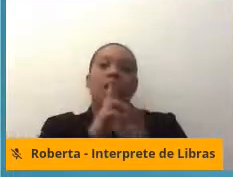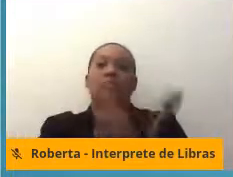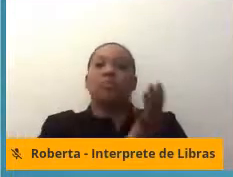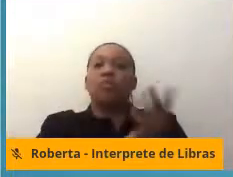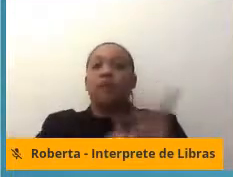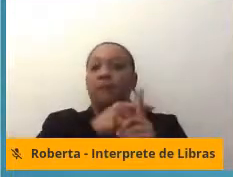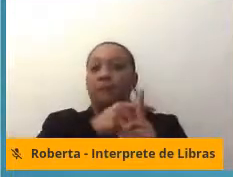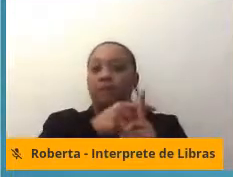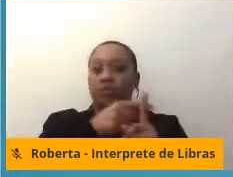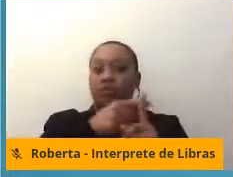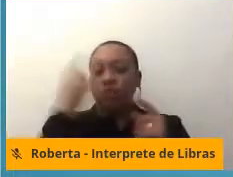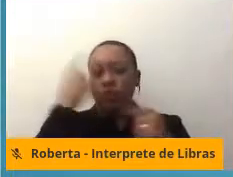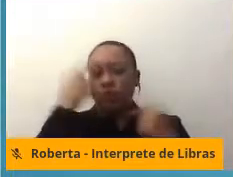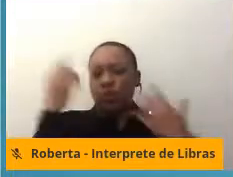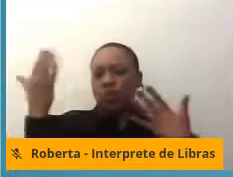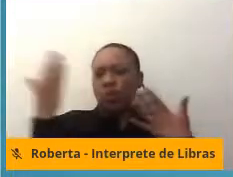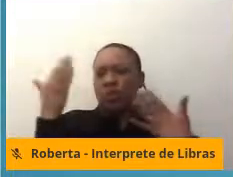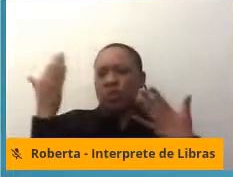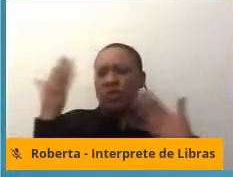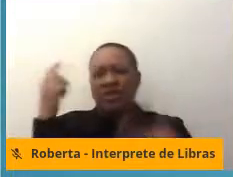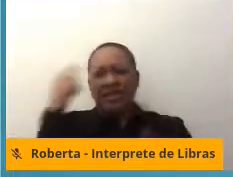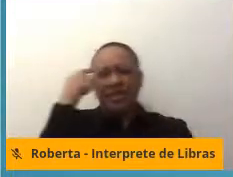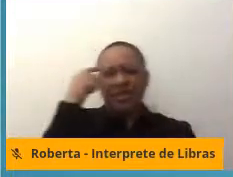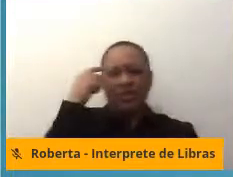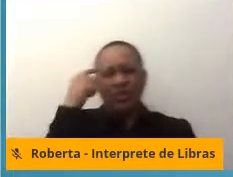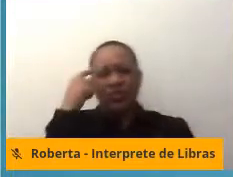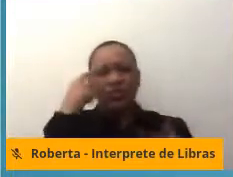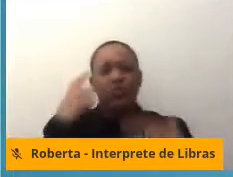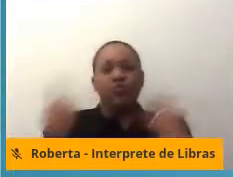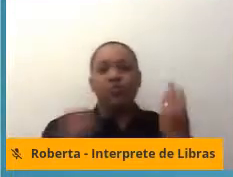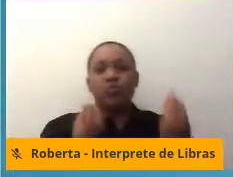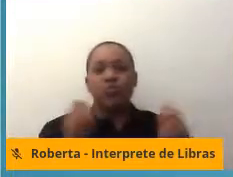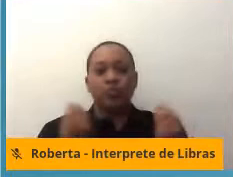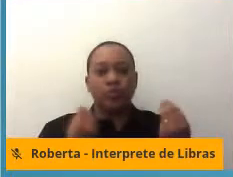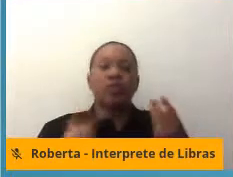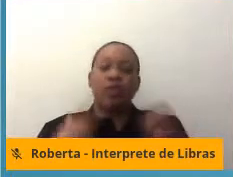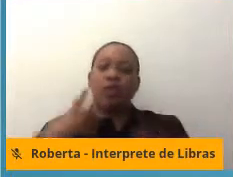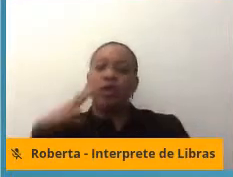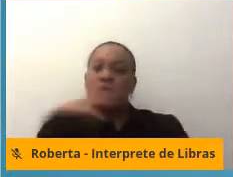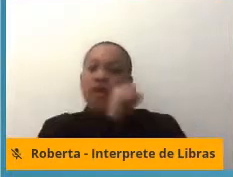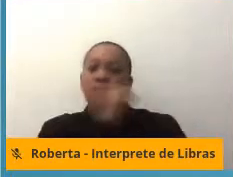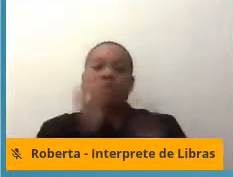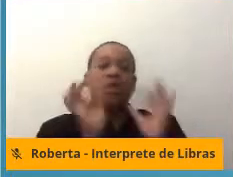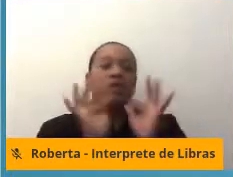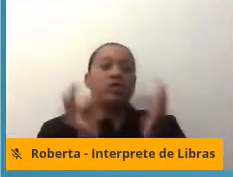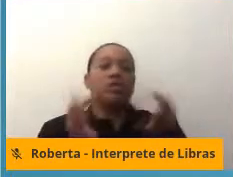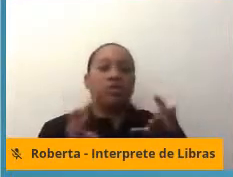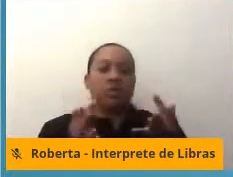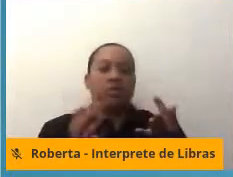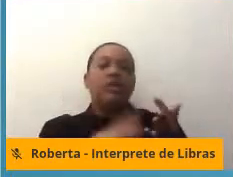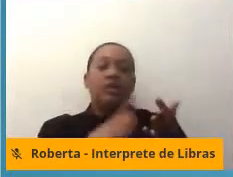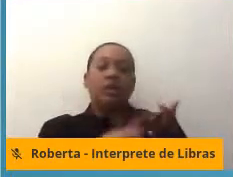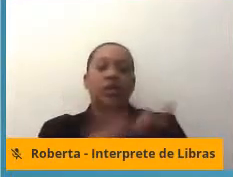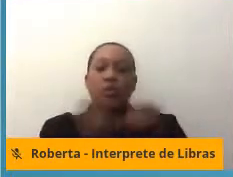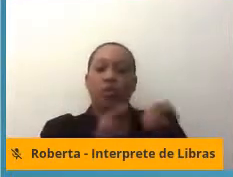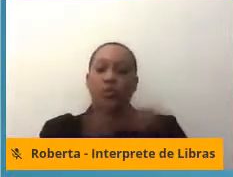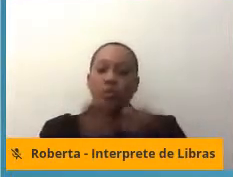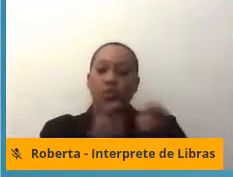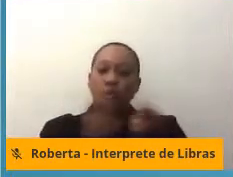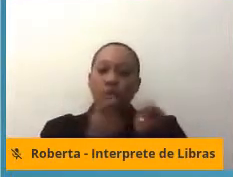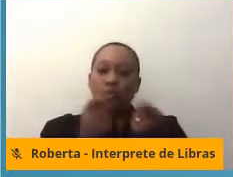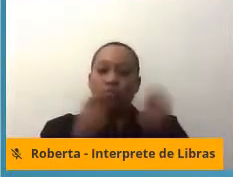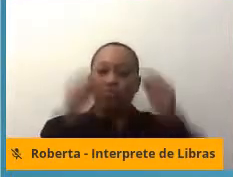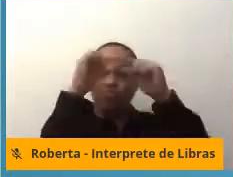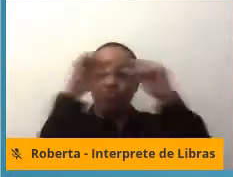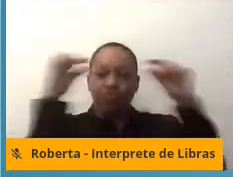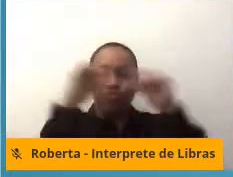né? Então, o procedimento para o teste rápido, ele é bastante simples. Como eu disse, tem a linha controle, tem a linha do IgG